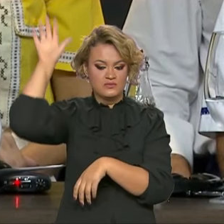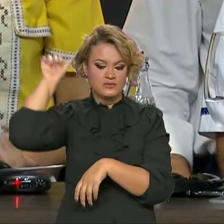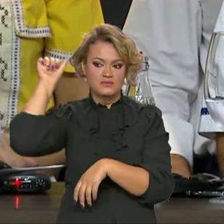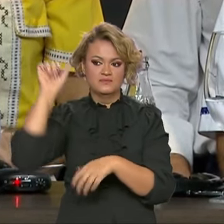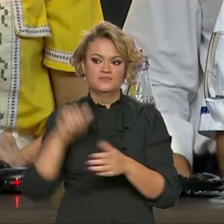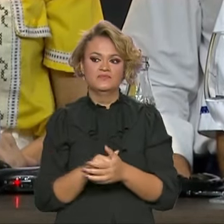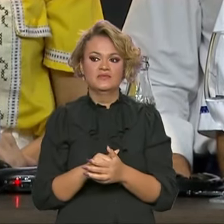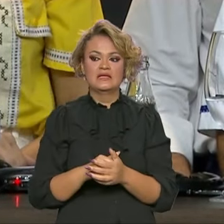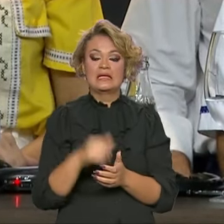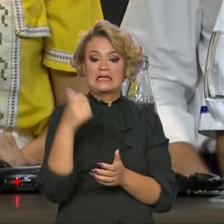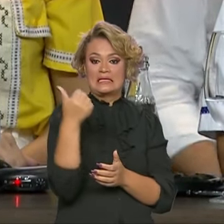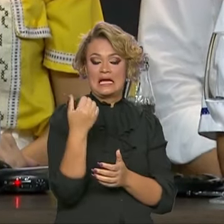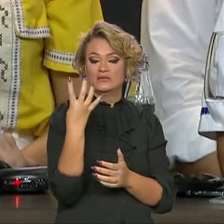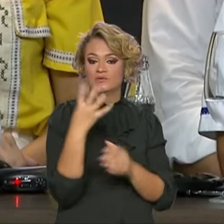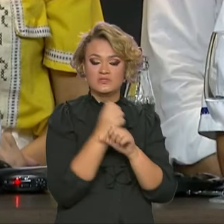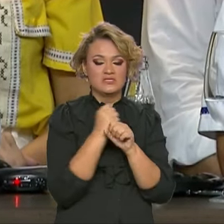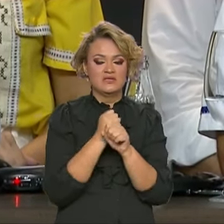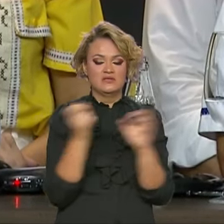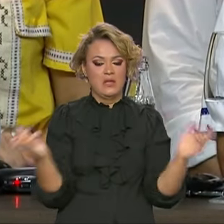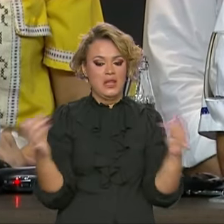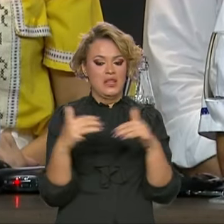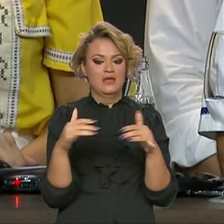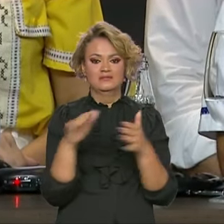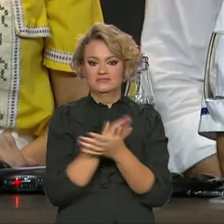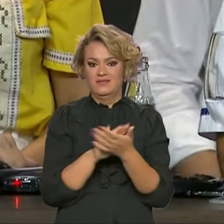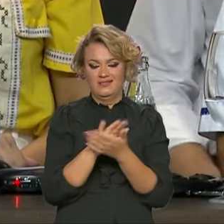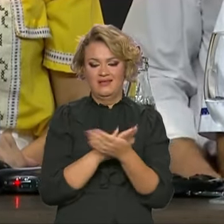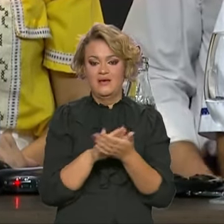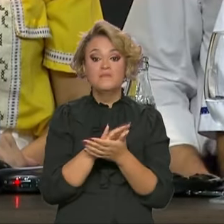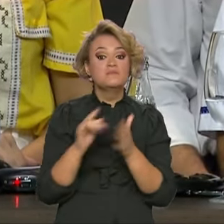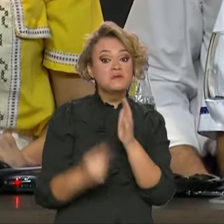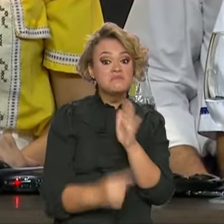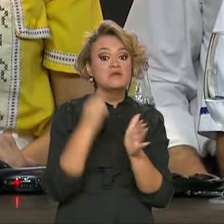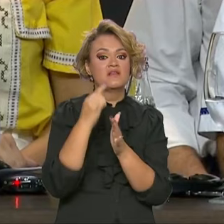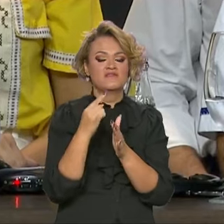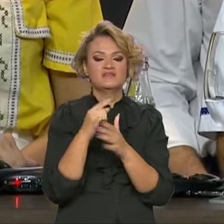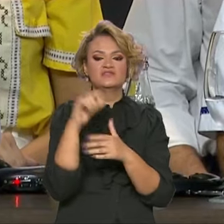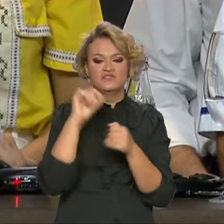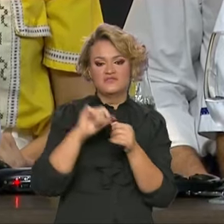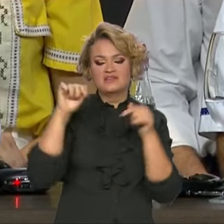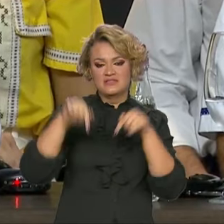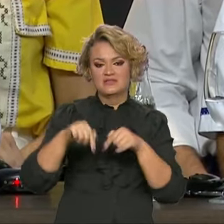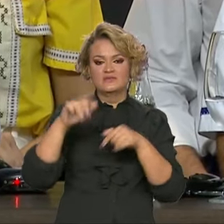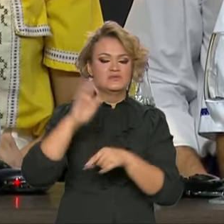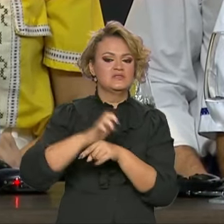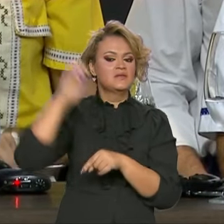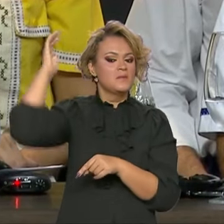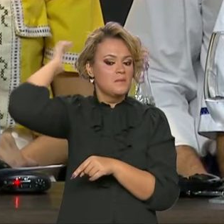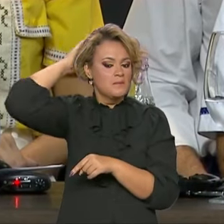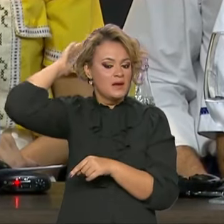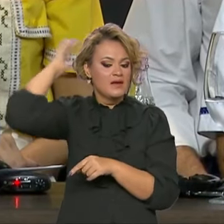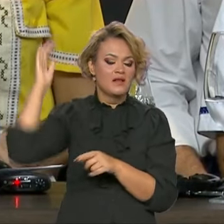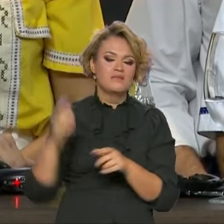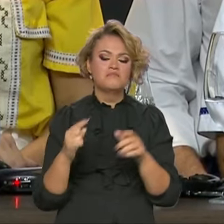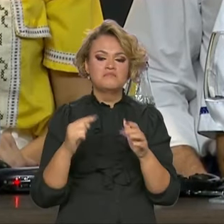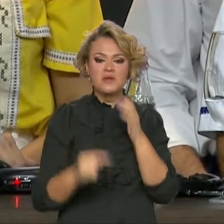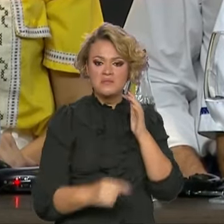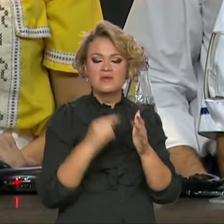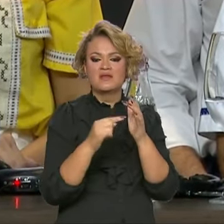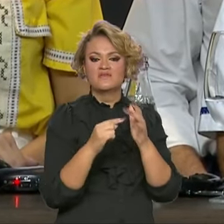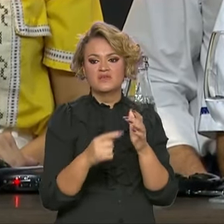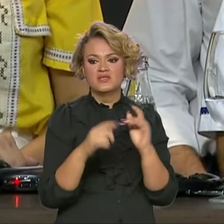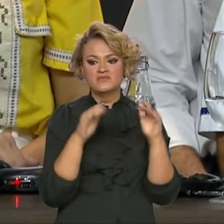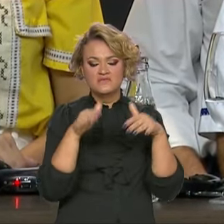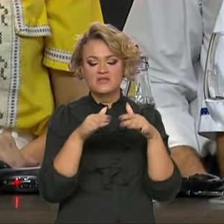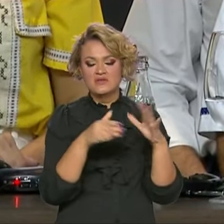anos que não nos reuníamos. É a primeira vez que o fazemos aqui no Pará e a primeira vez num